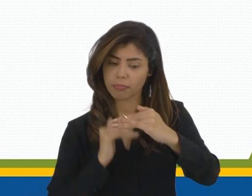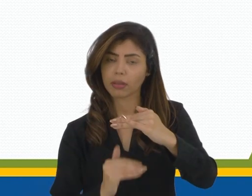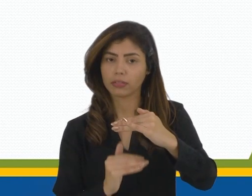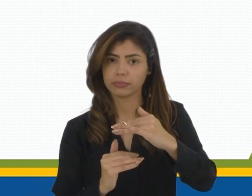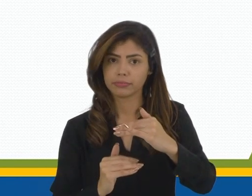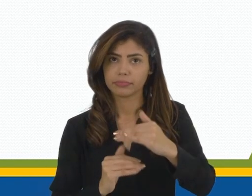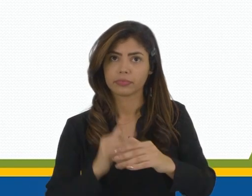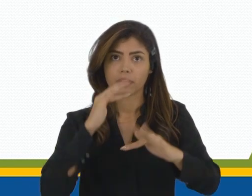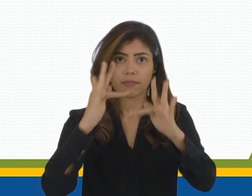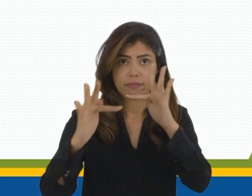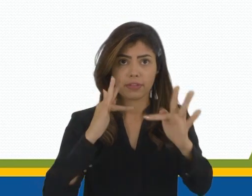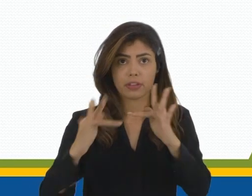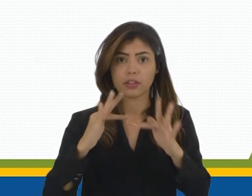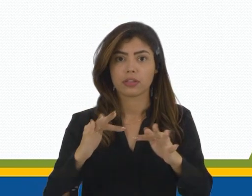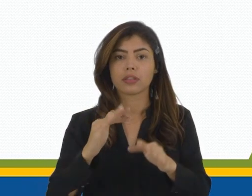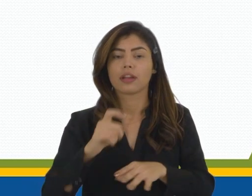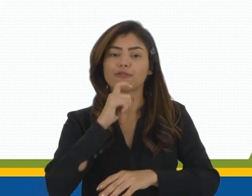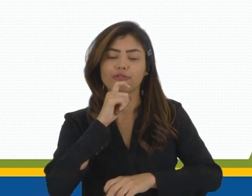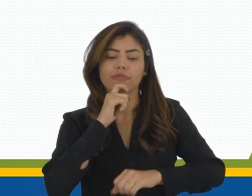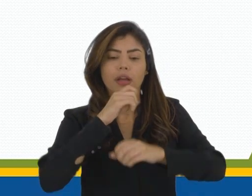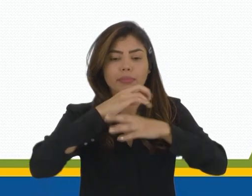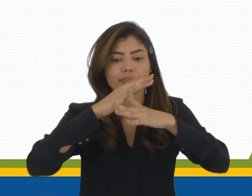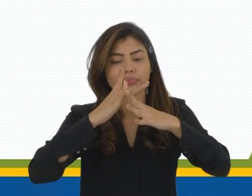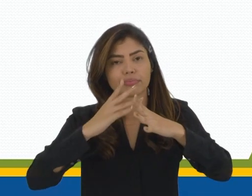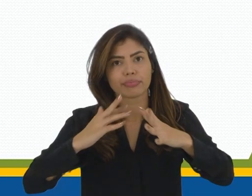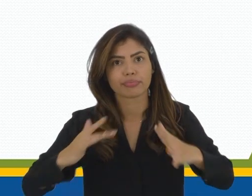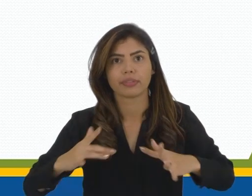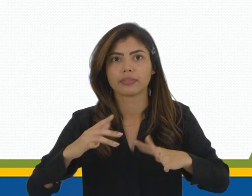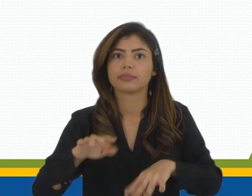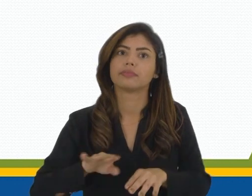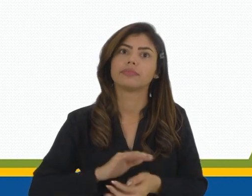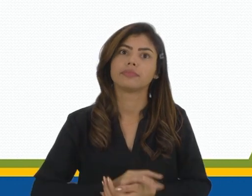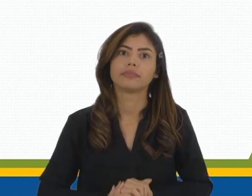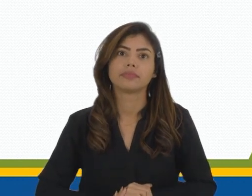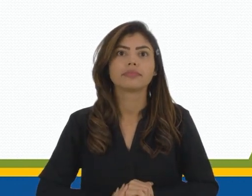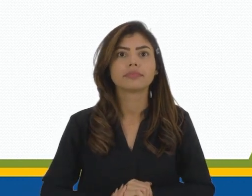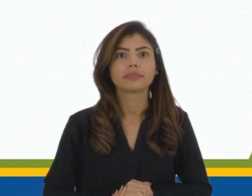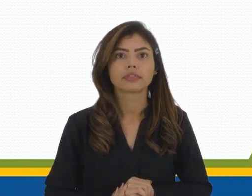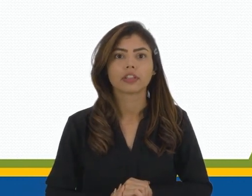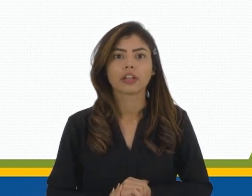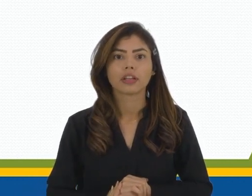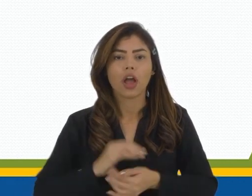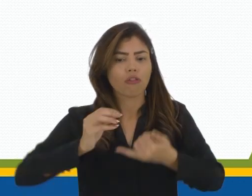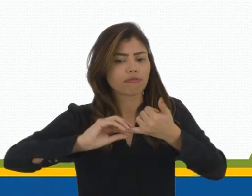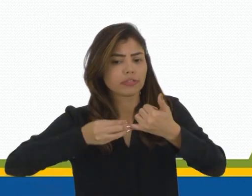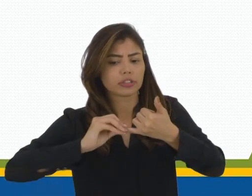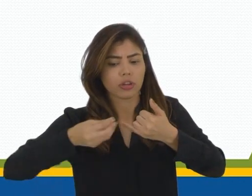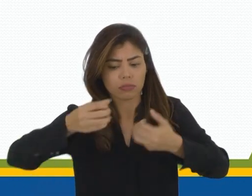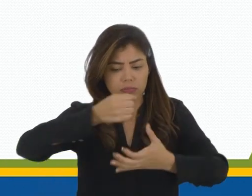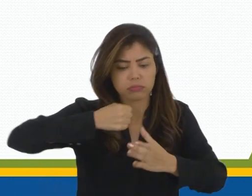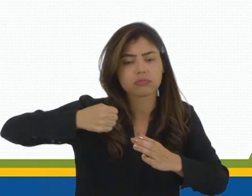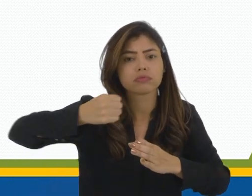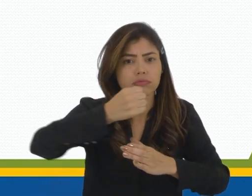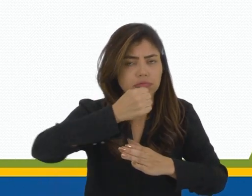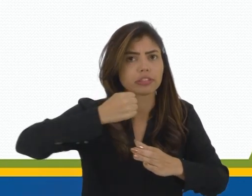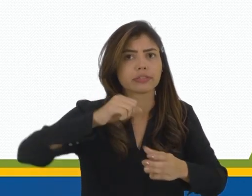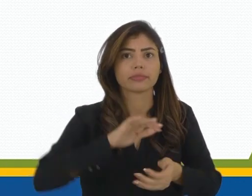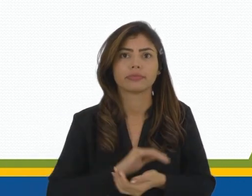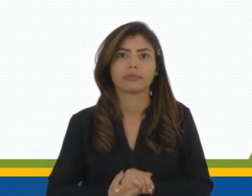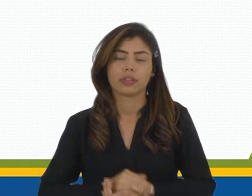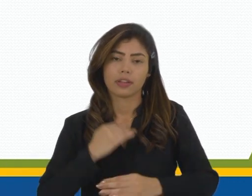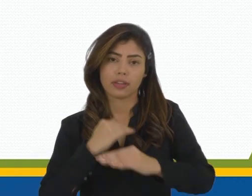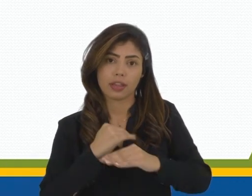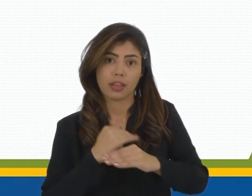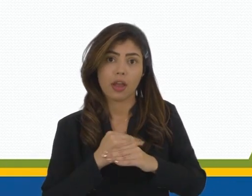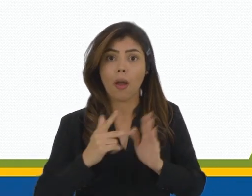gelo derretendo, nós temos o feijão cozido, continua sendo feijão, e nós temos um papel sendo